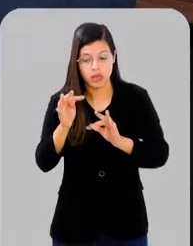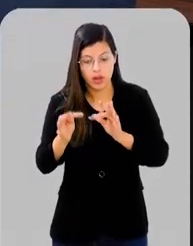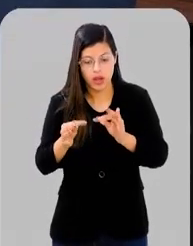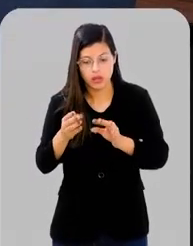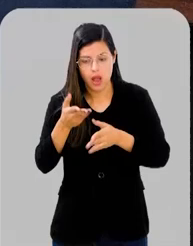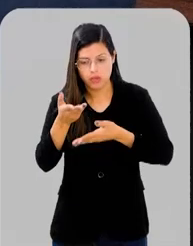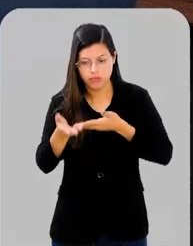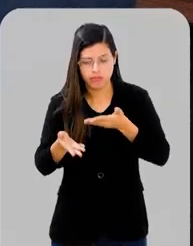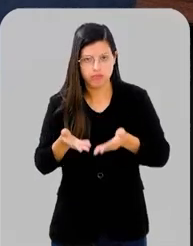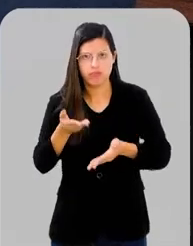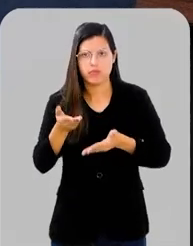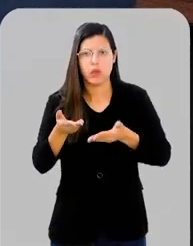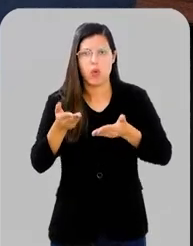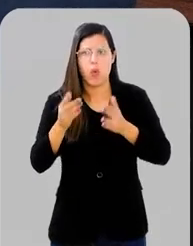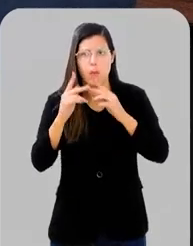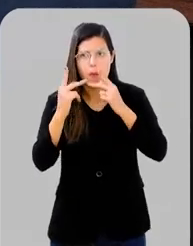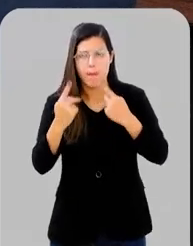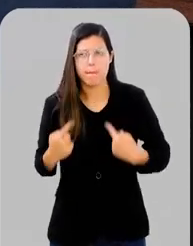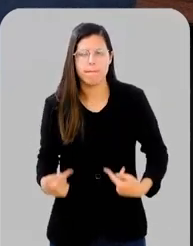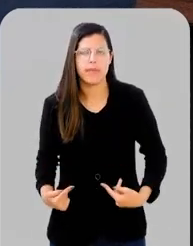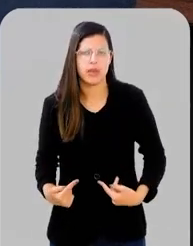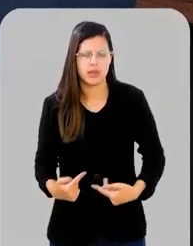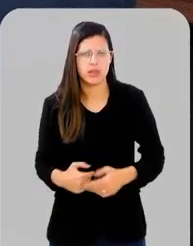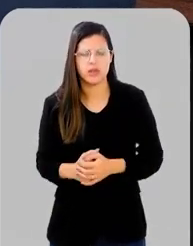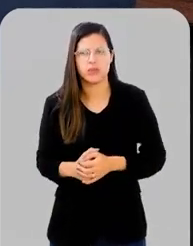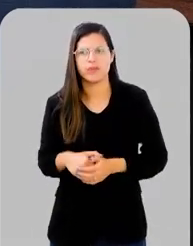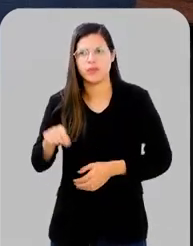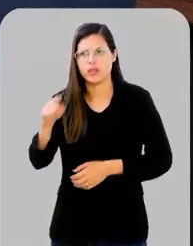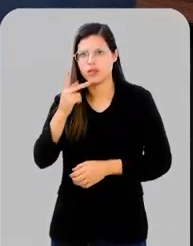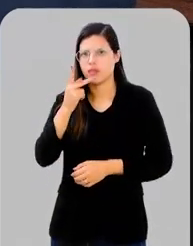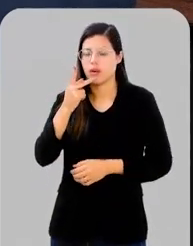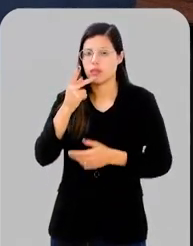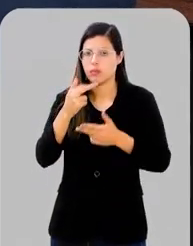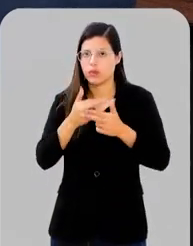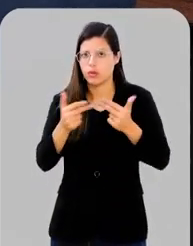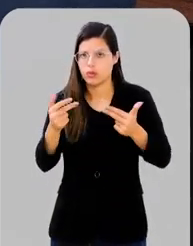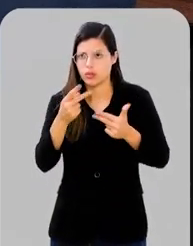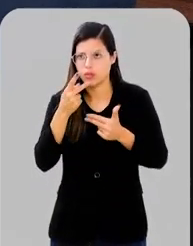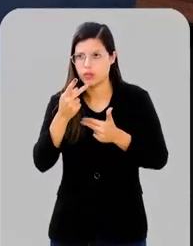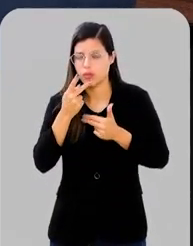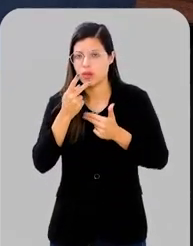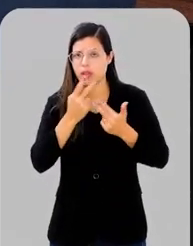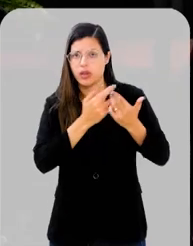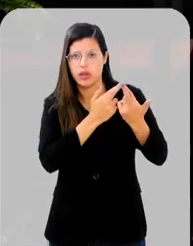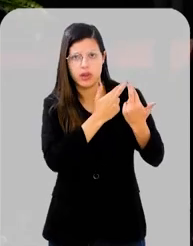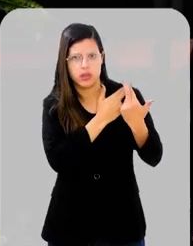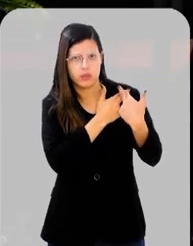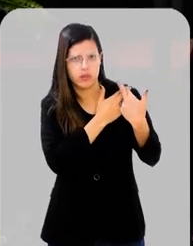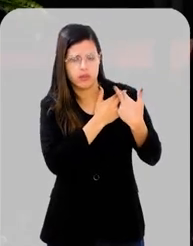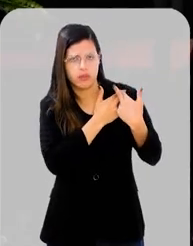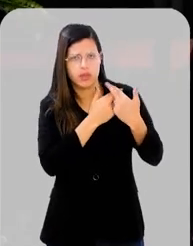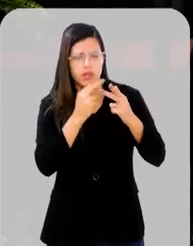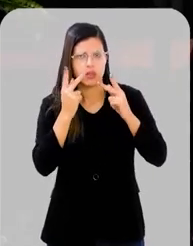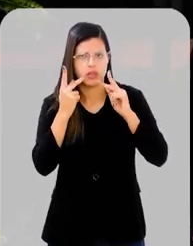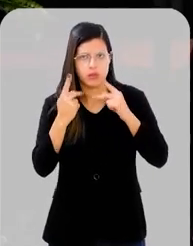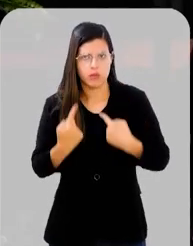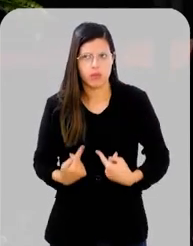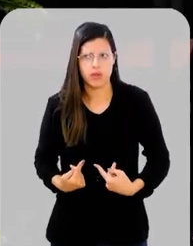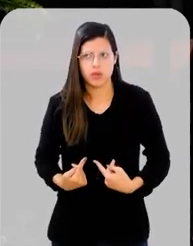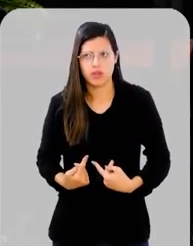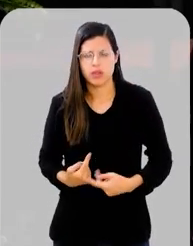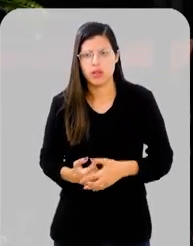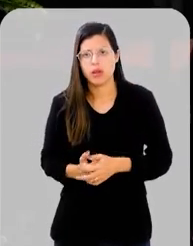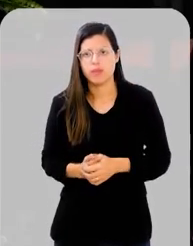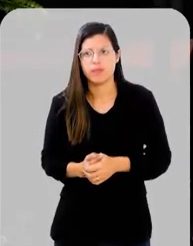como seres humanos como deveria ser Você acabou de dizer uma uma uma uma questão que eu falei isso responsabilização humana